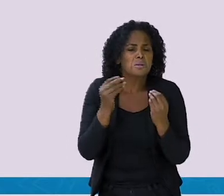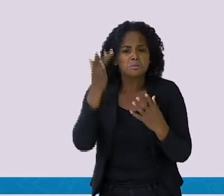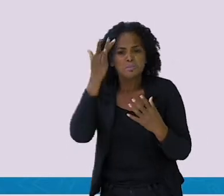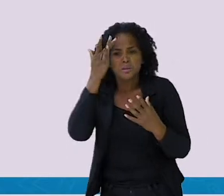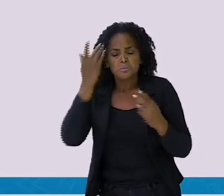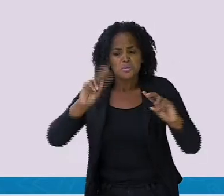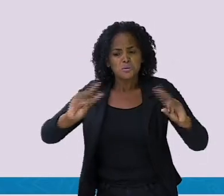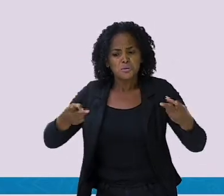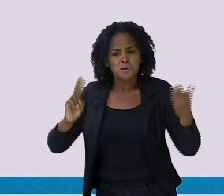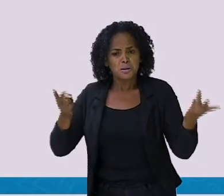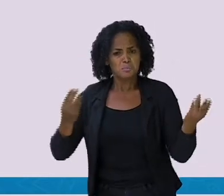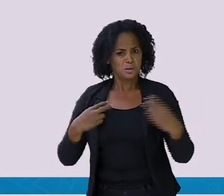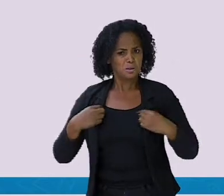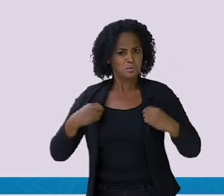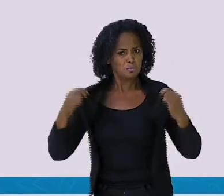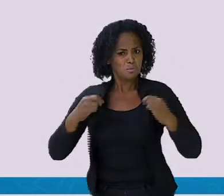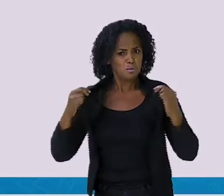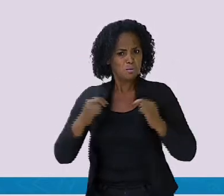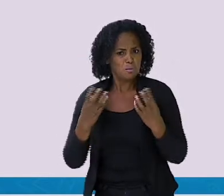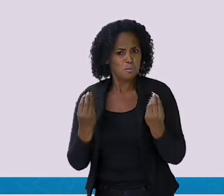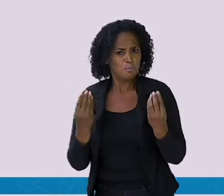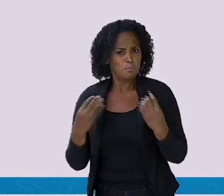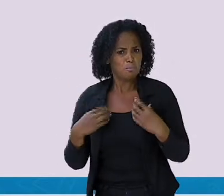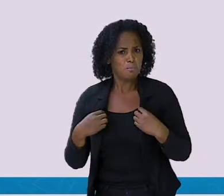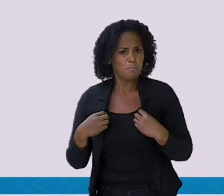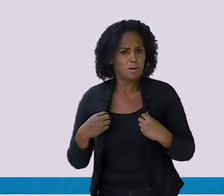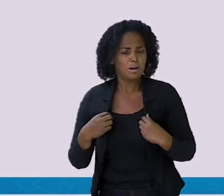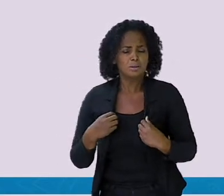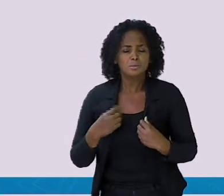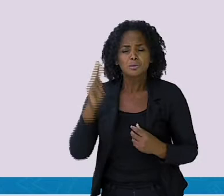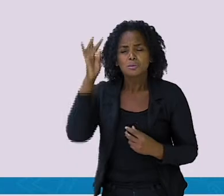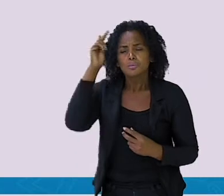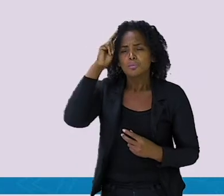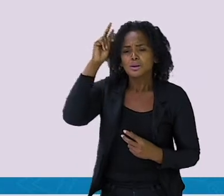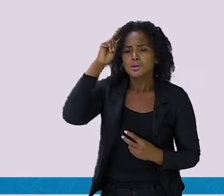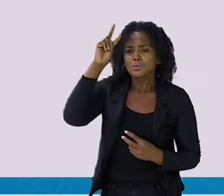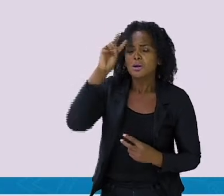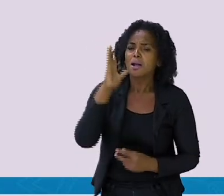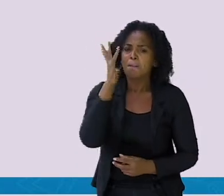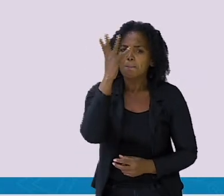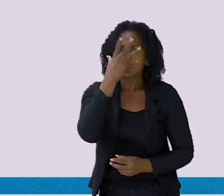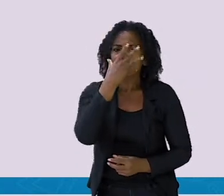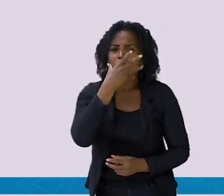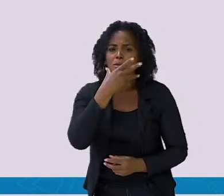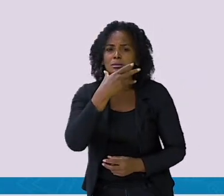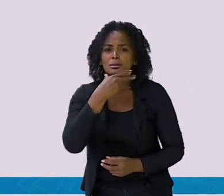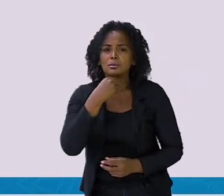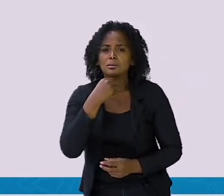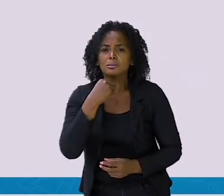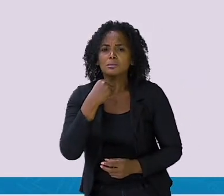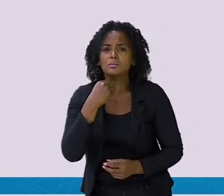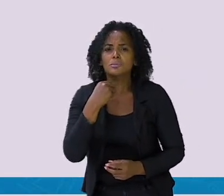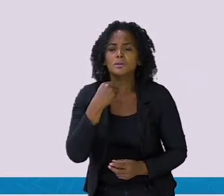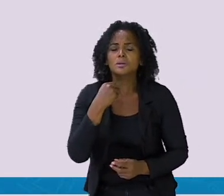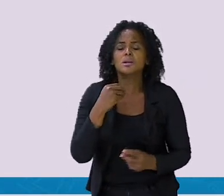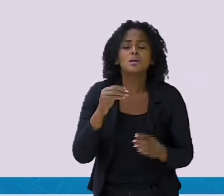brasileiras e nos conta sobre a reação dos índios ao avistar as